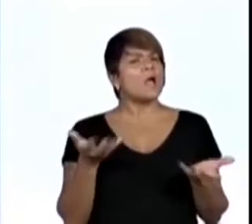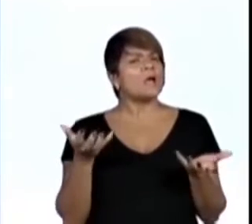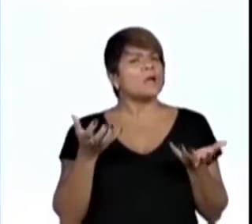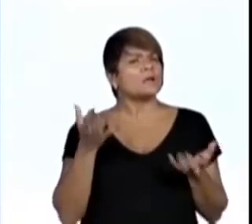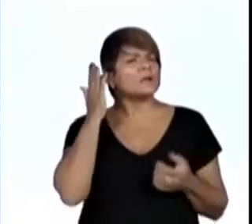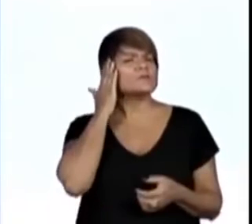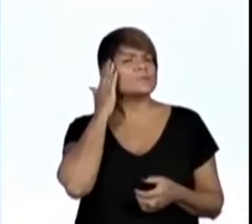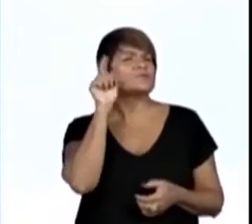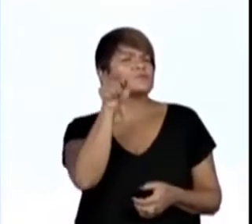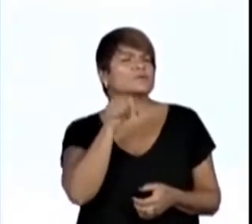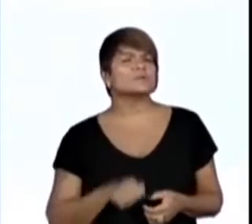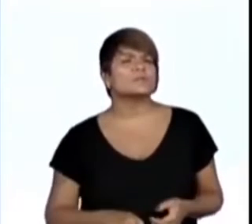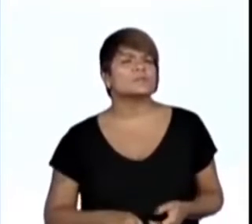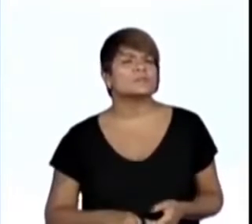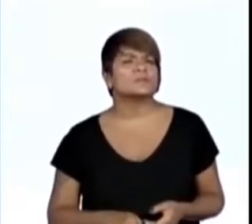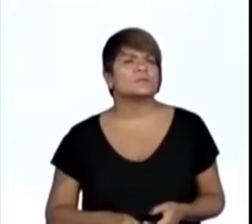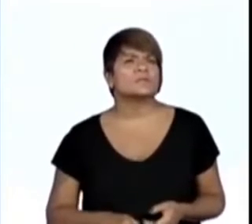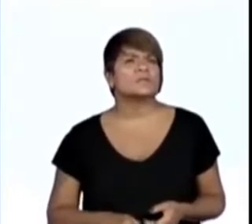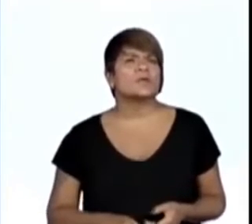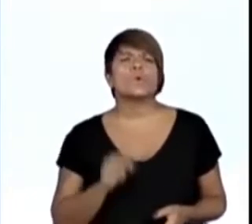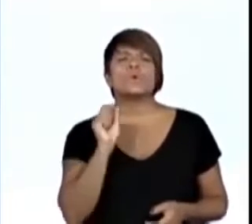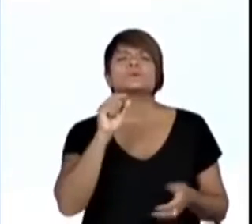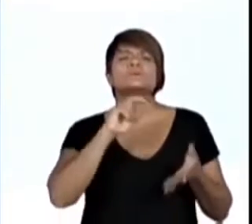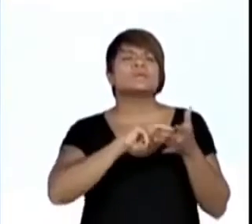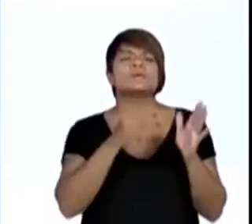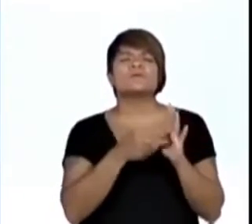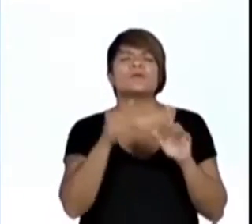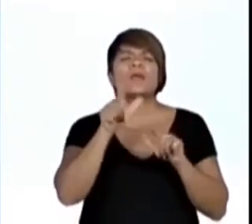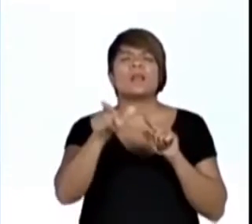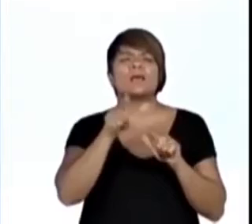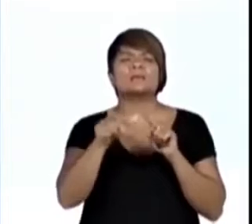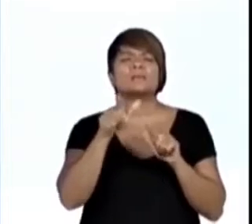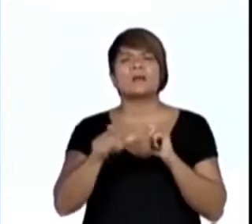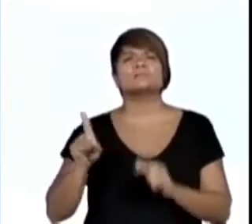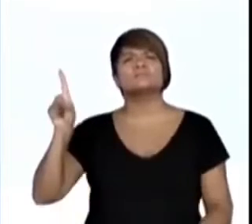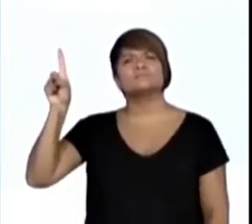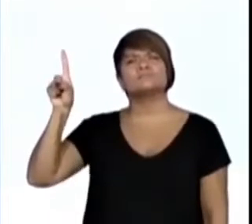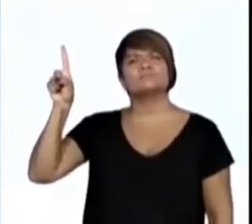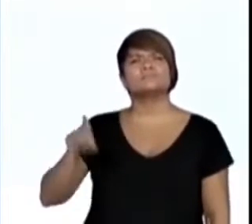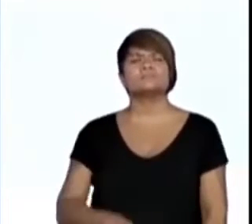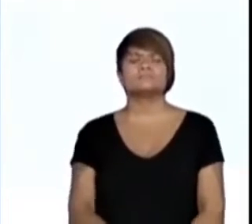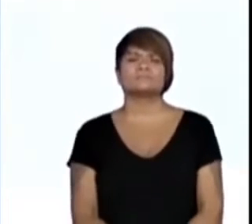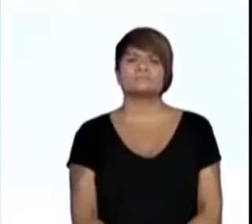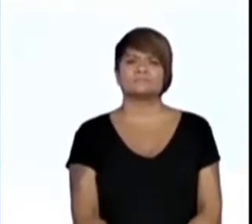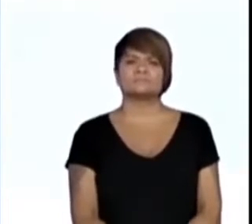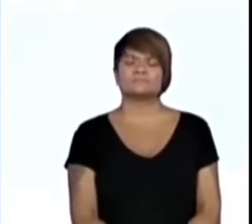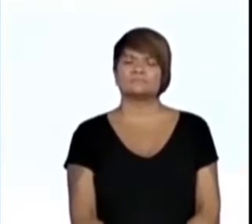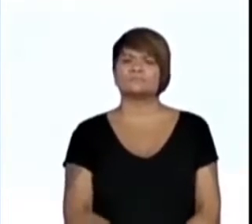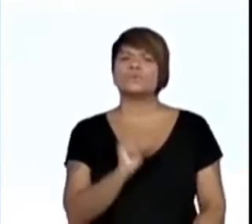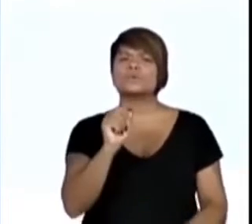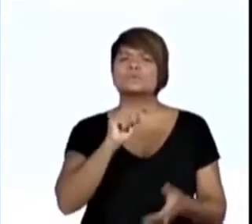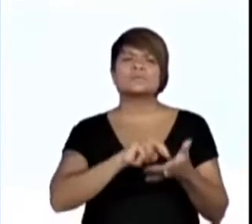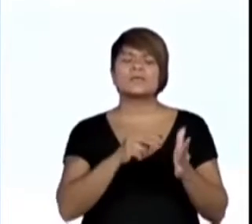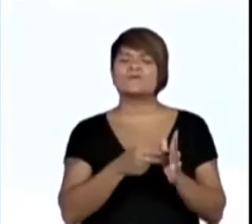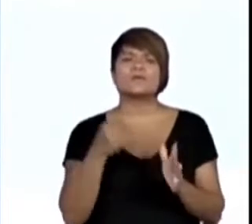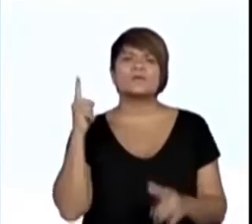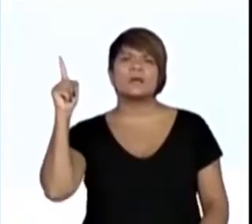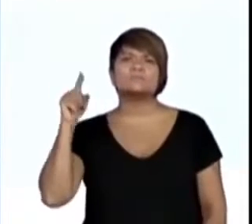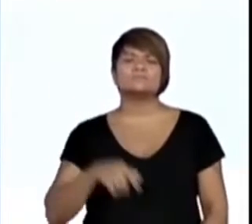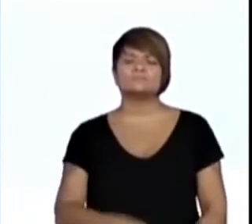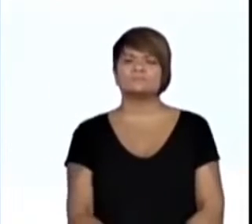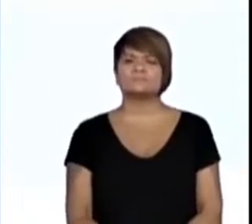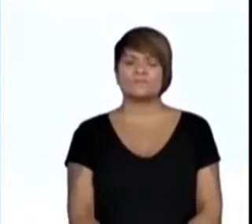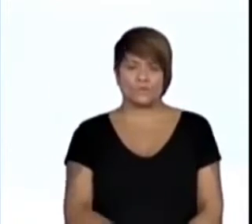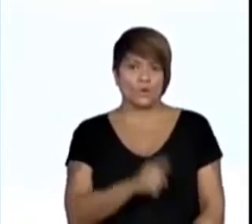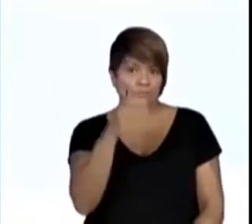vocês, o que significam essas letrinhas aqui, ó, no calendário? Será